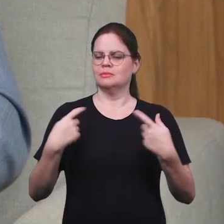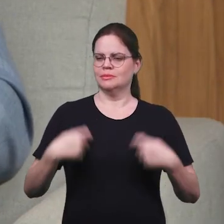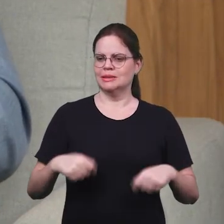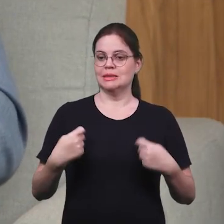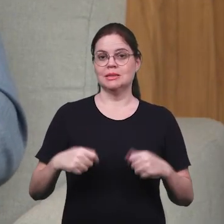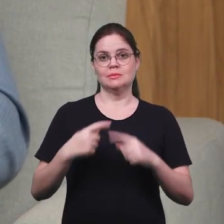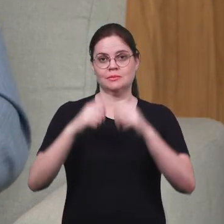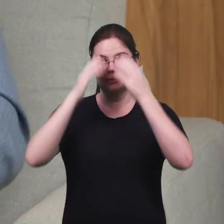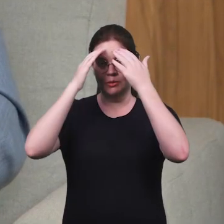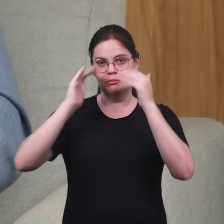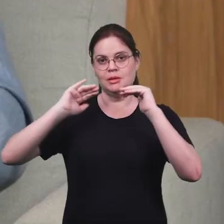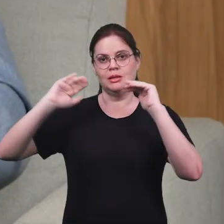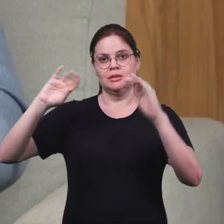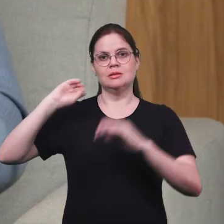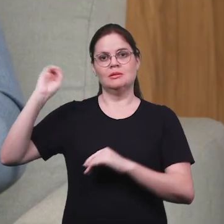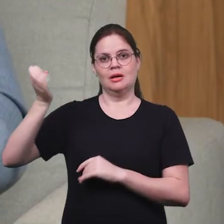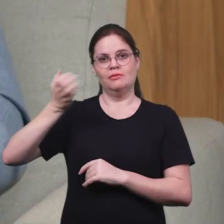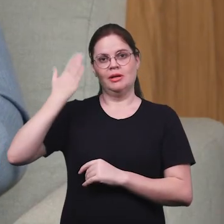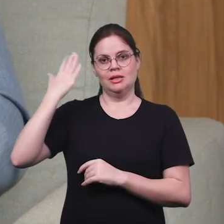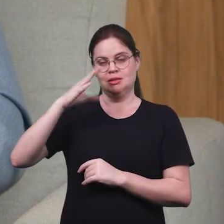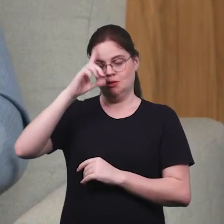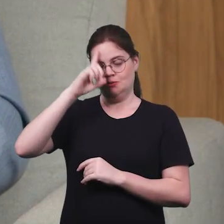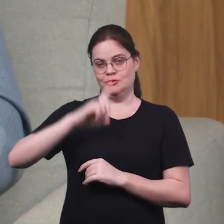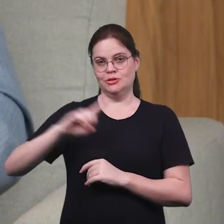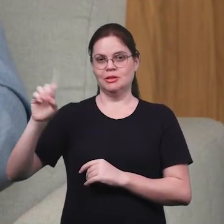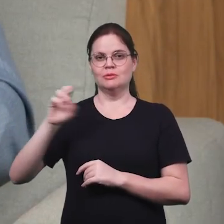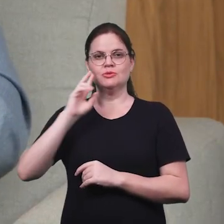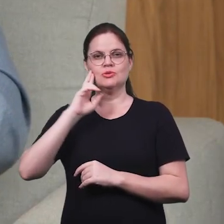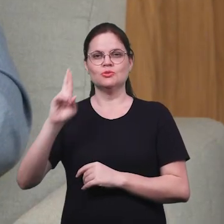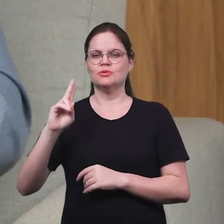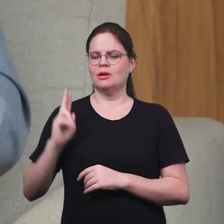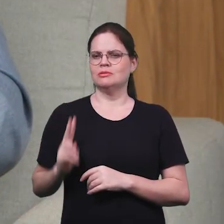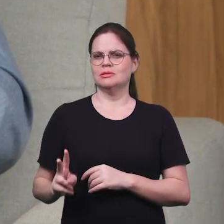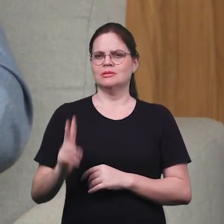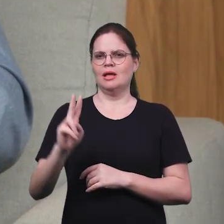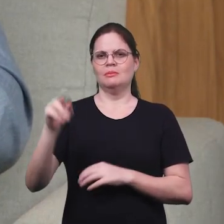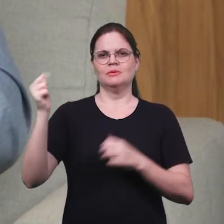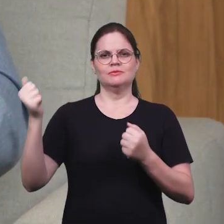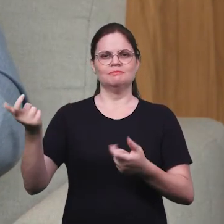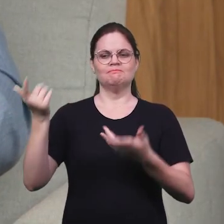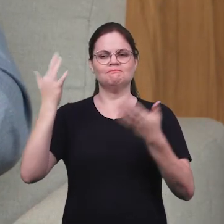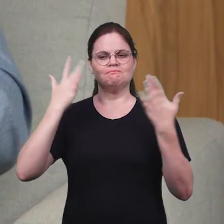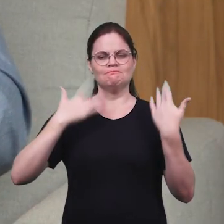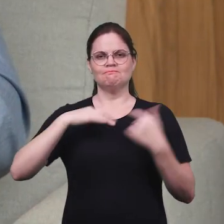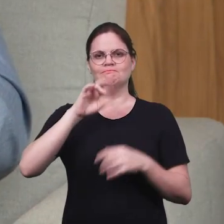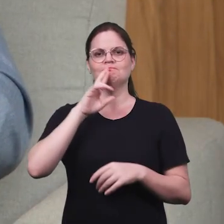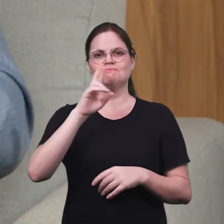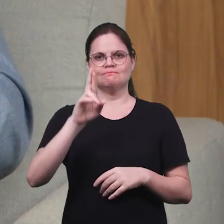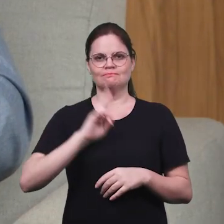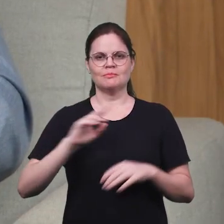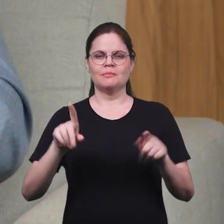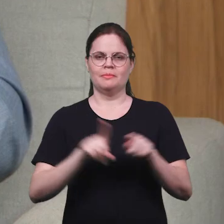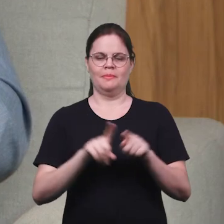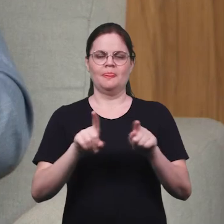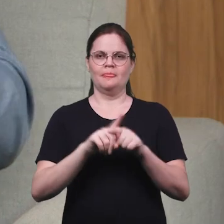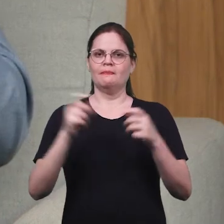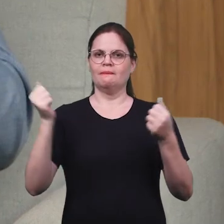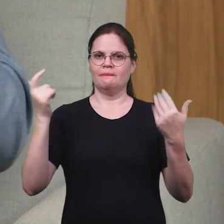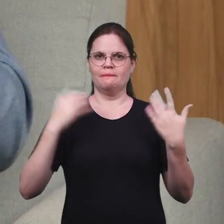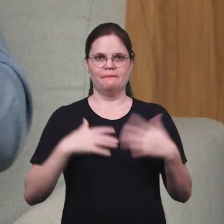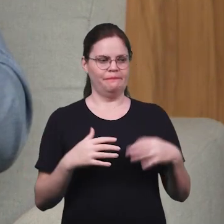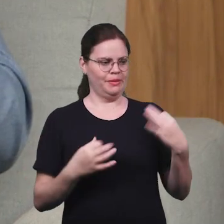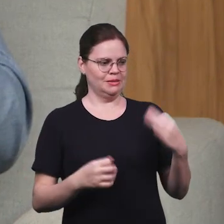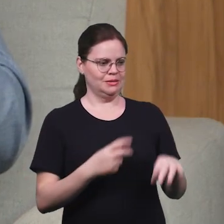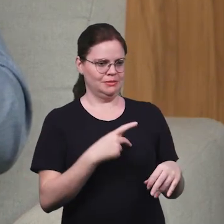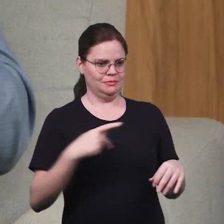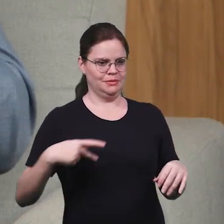uma revelação, de uma palavra de Deus, o Senhor sempre nos dá a sua resposta e a sua bênção. É isso